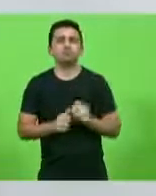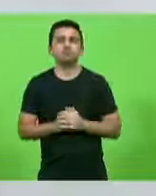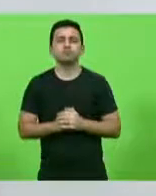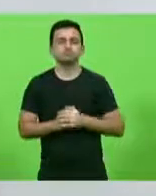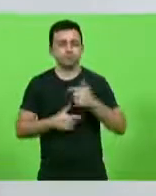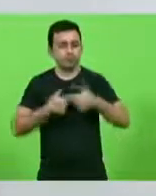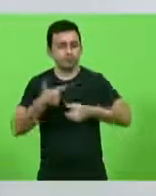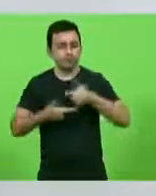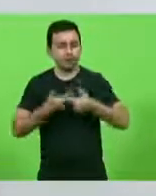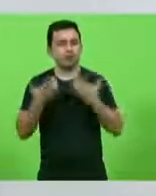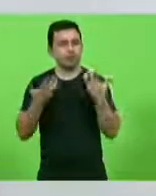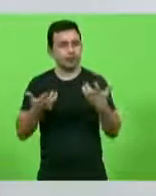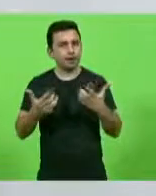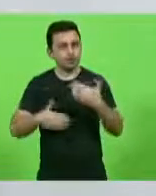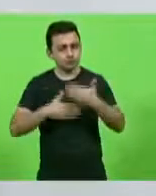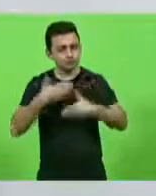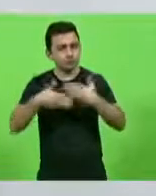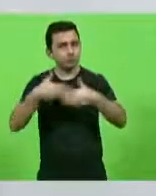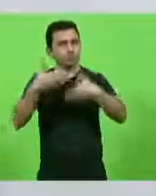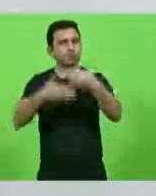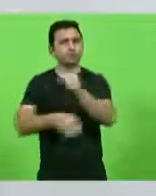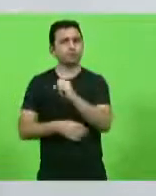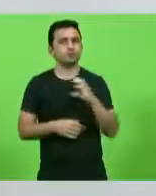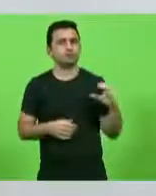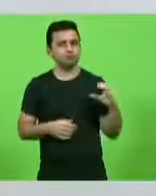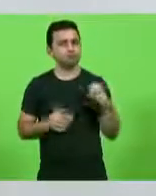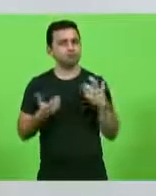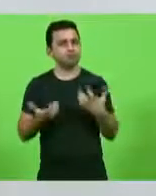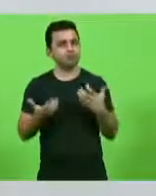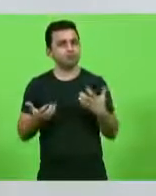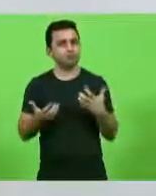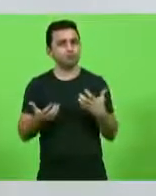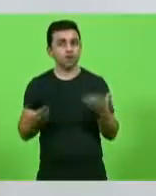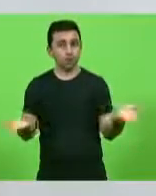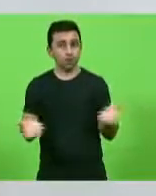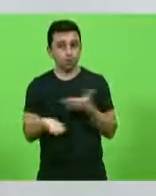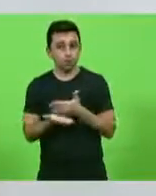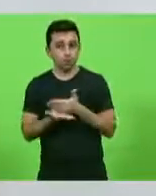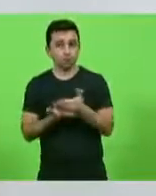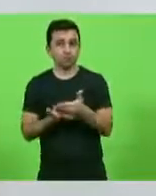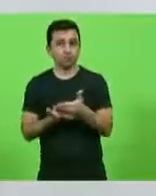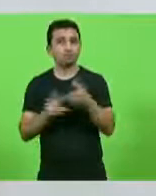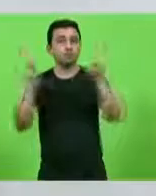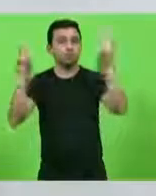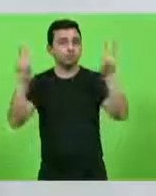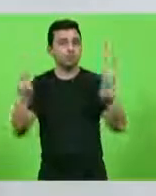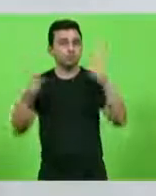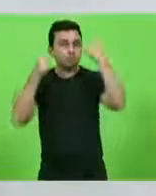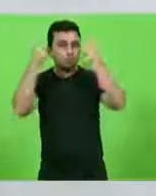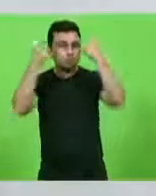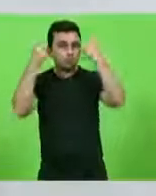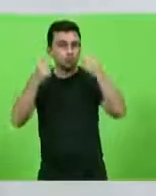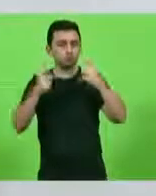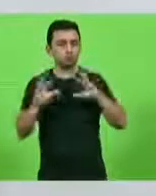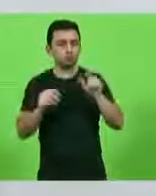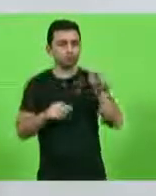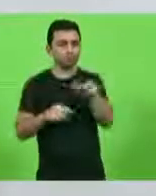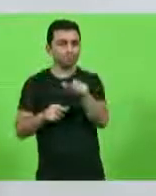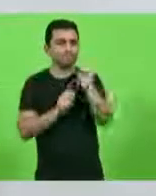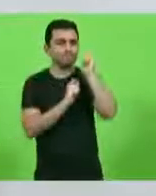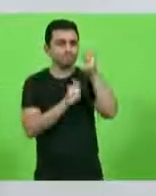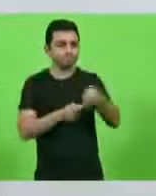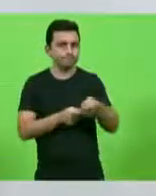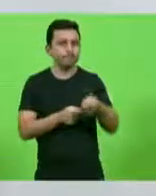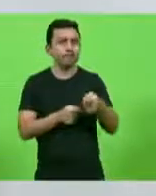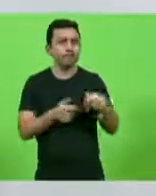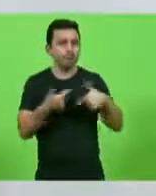constantemente trabalhando para o crescimento do nosso Estado. Eu começo abordando essa questão aqui que está preocupando os pescadores. Nós começamos a exercer